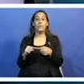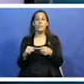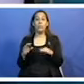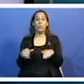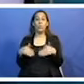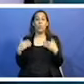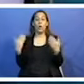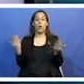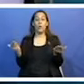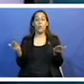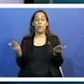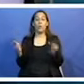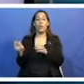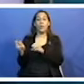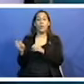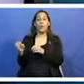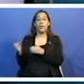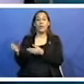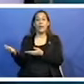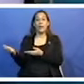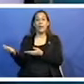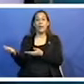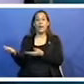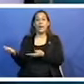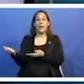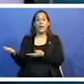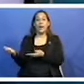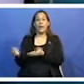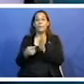aqui. Ensinar, ó.